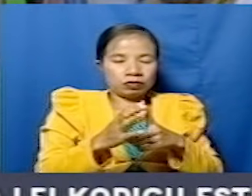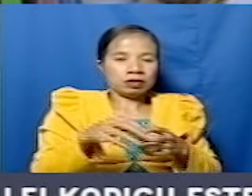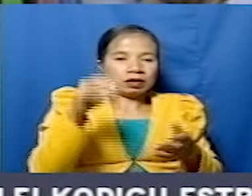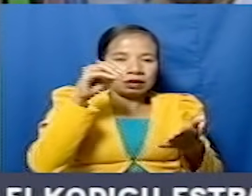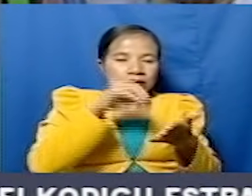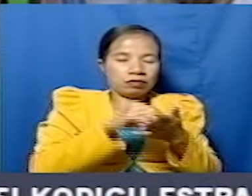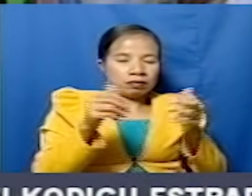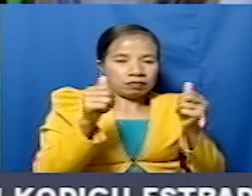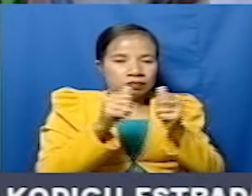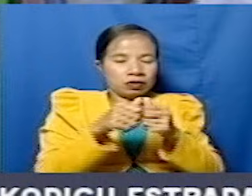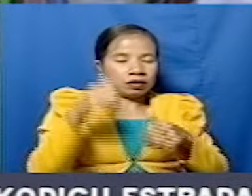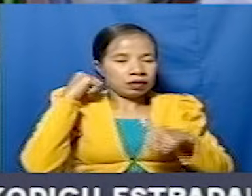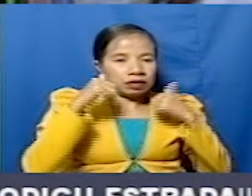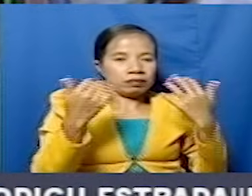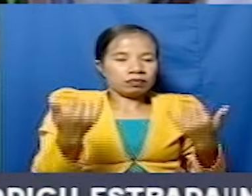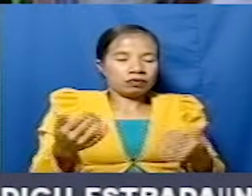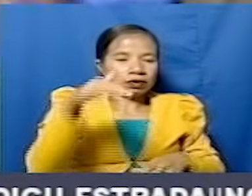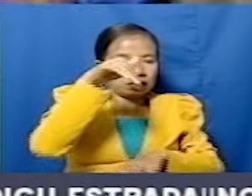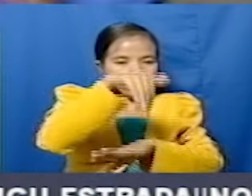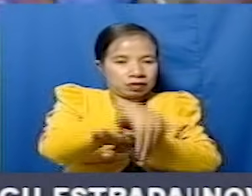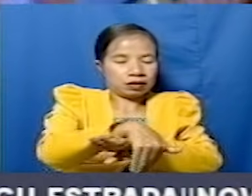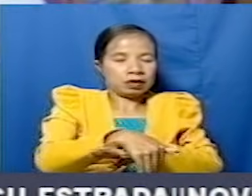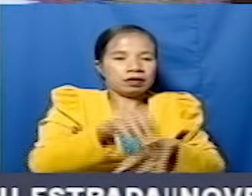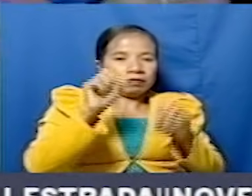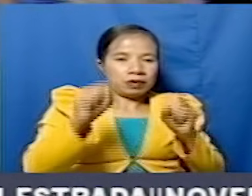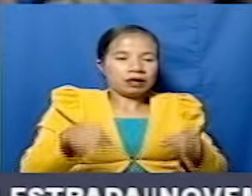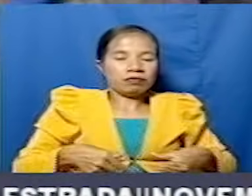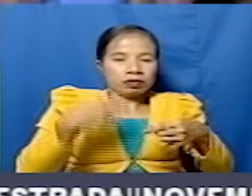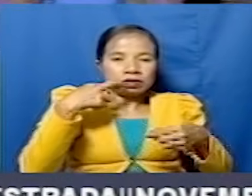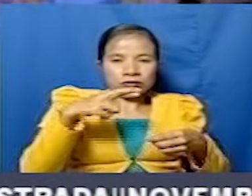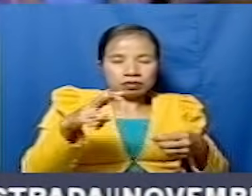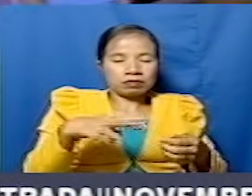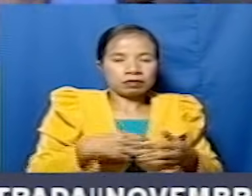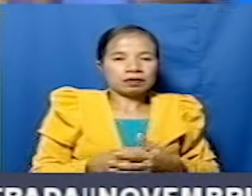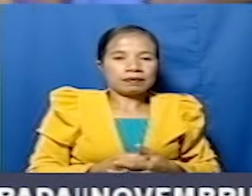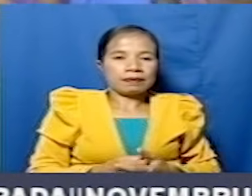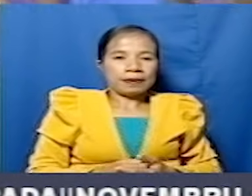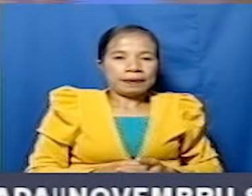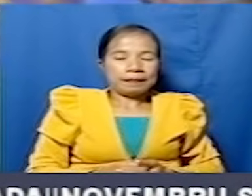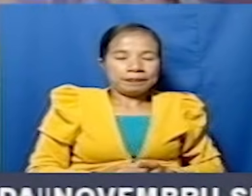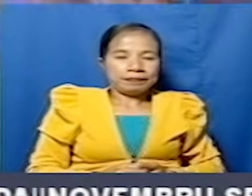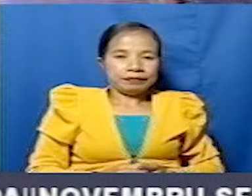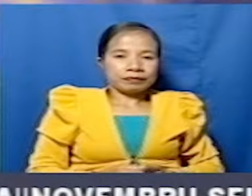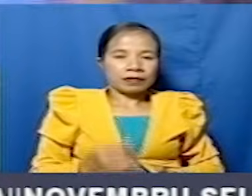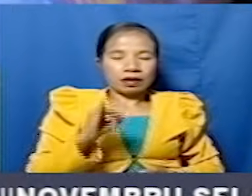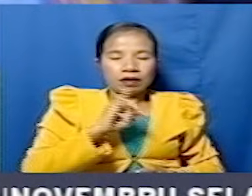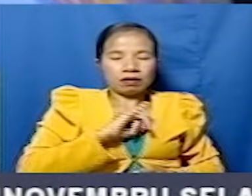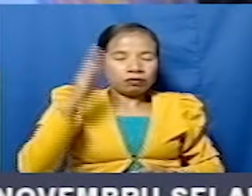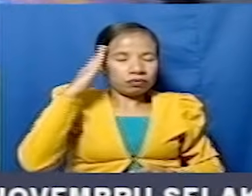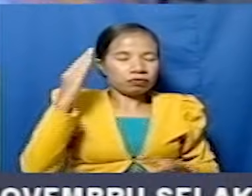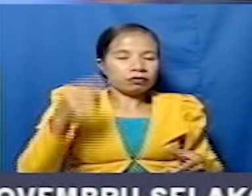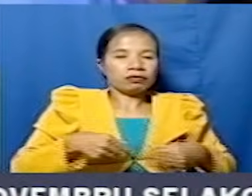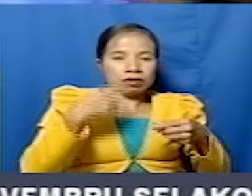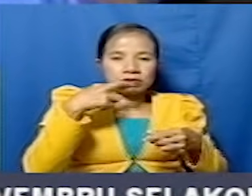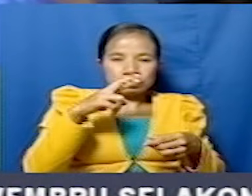ho atividades o hinkalan ini yang ne neve lefo resultado ida galai. Bom, aku nanti for resultado. Ita